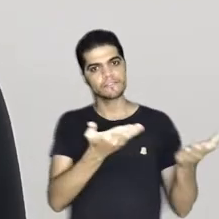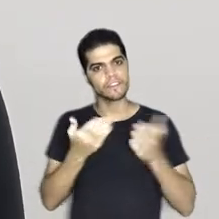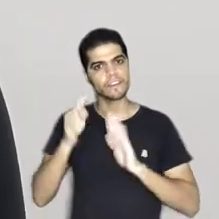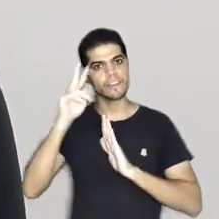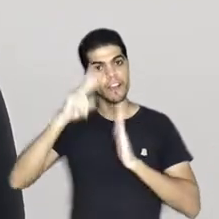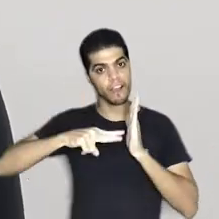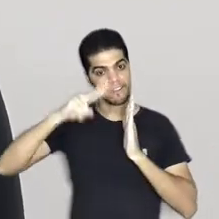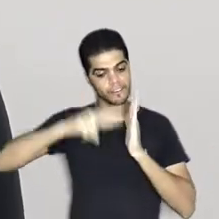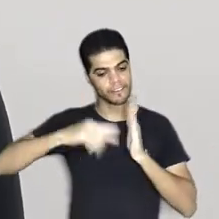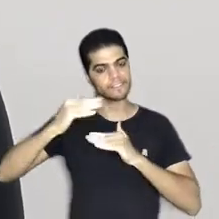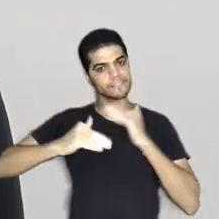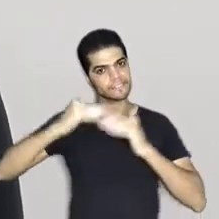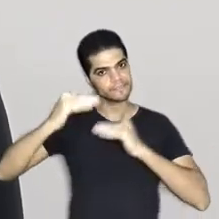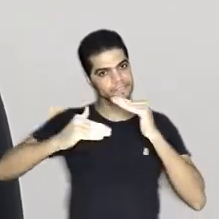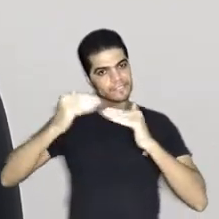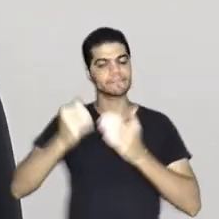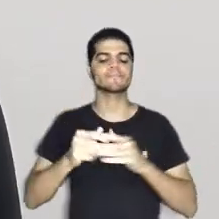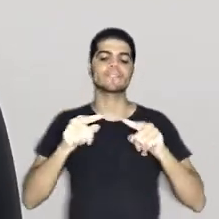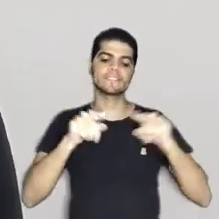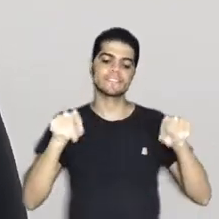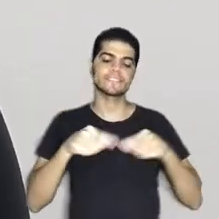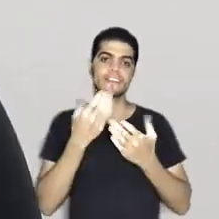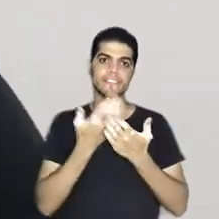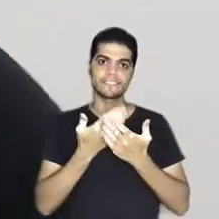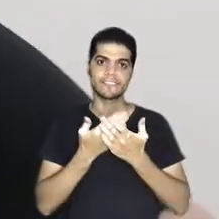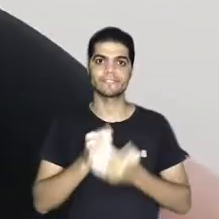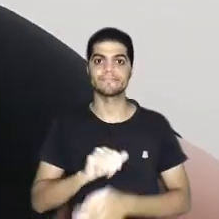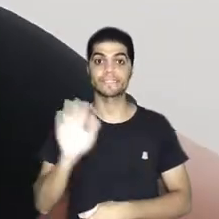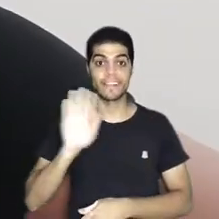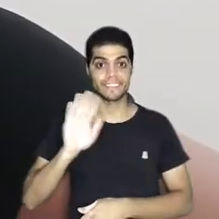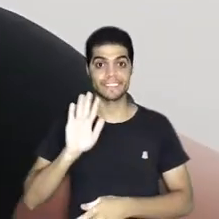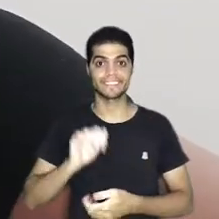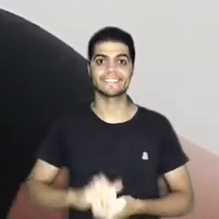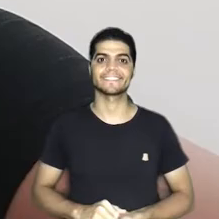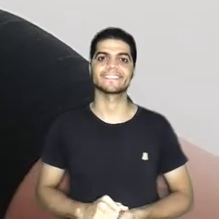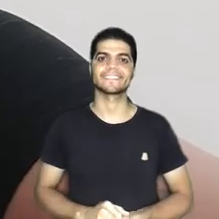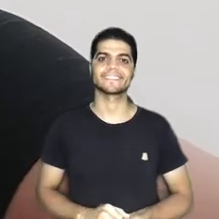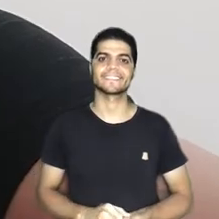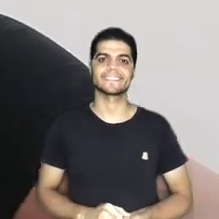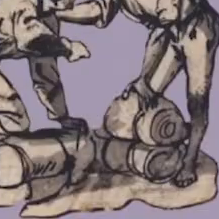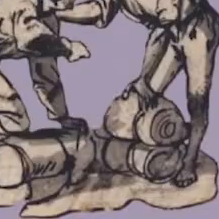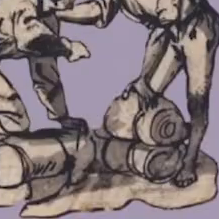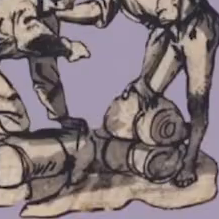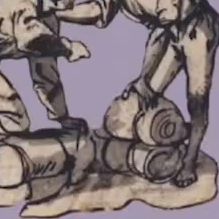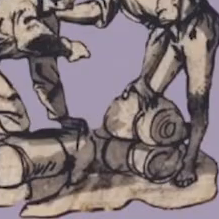à leitura e ao desenvolvimento do tema em sala de aula. Até mais!